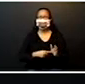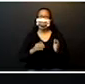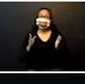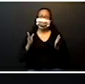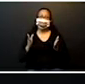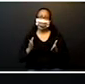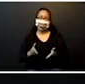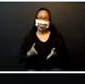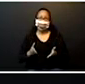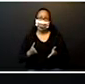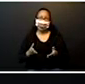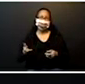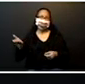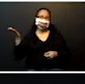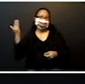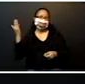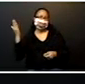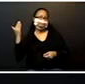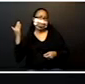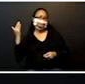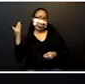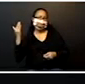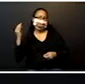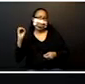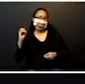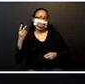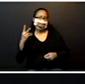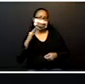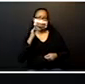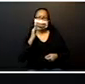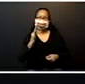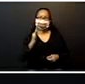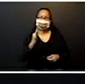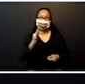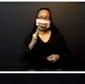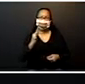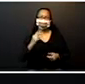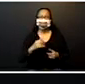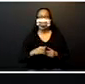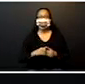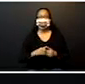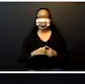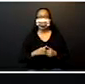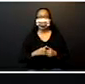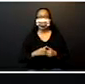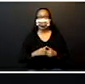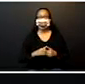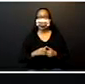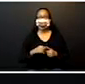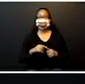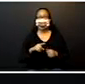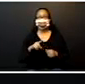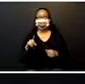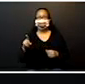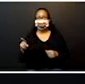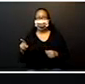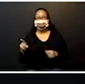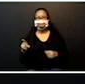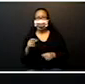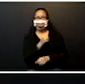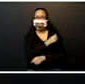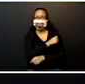presente, no passado ou no futuro. Eles ficam tristes longe da